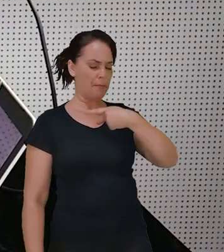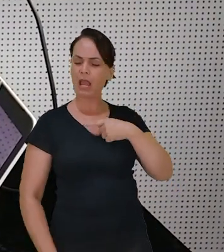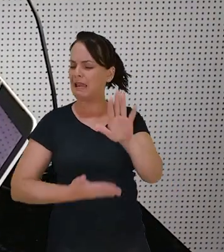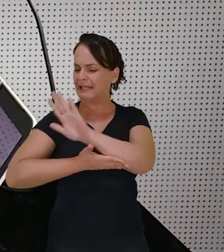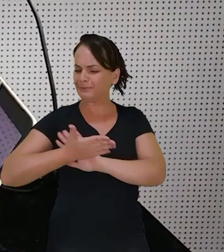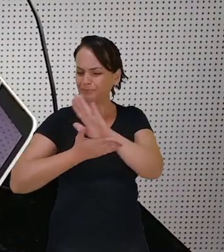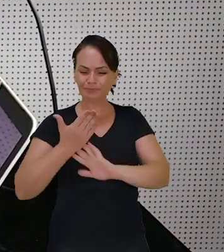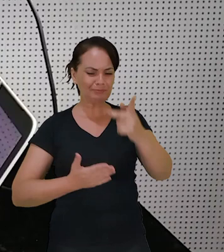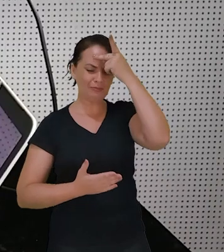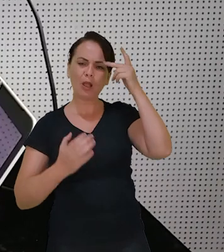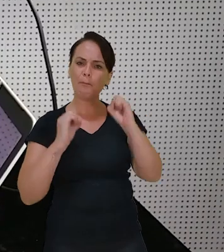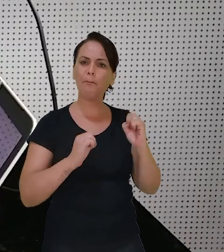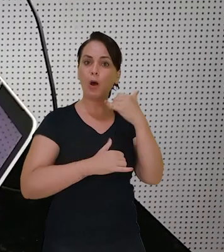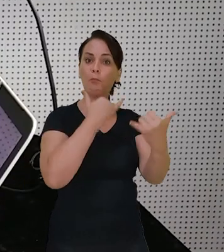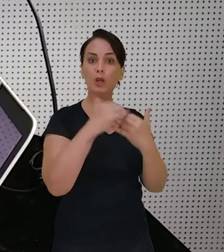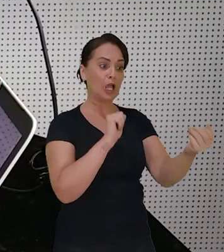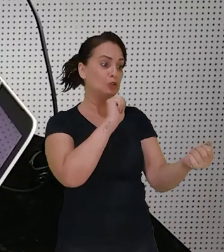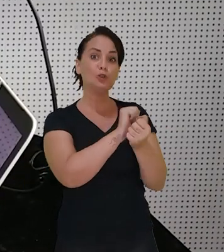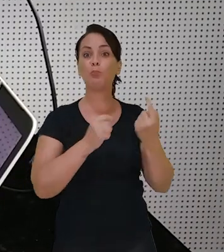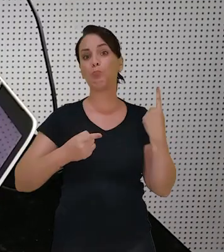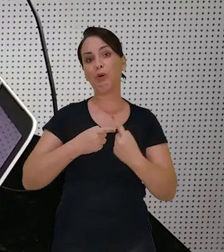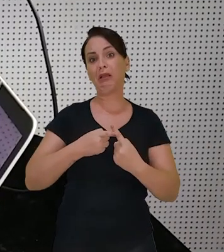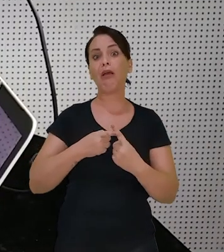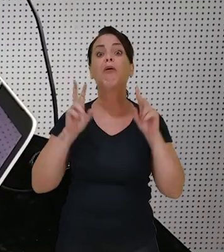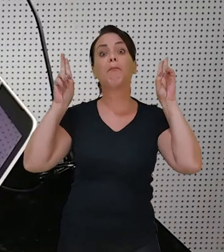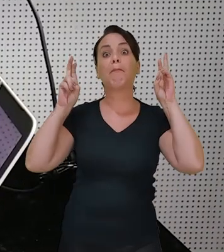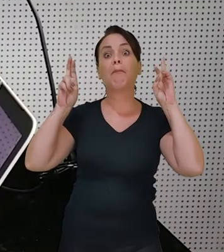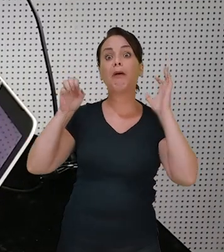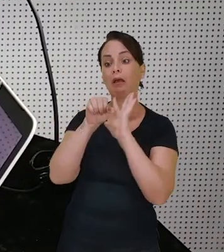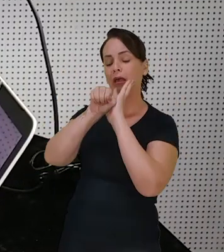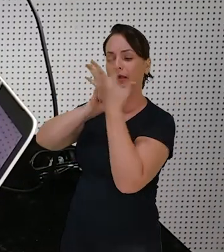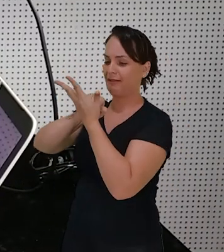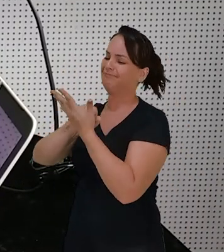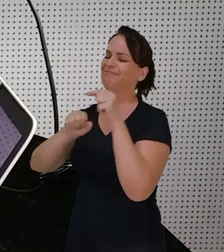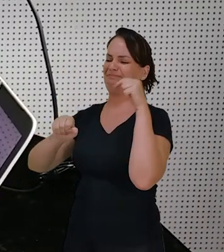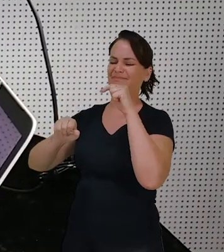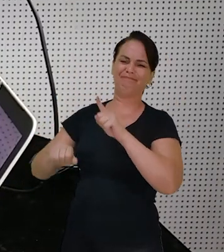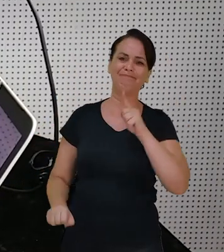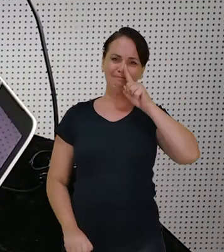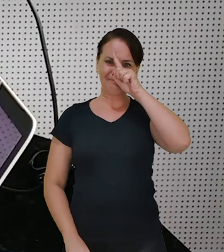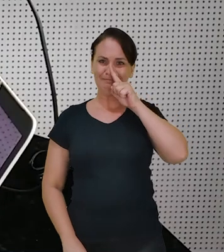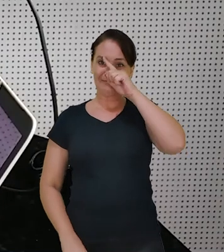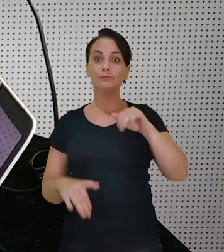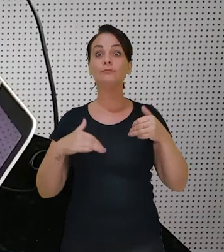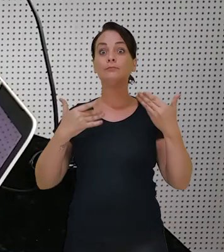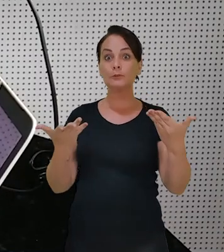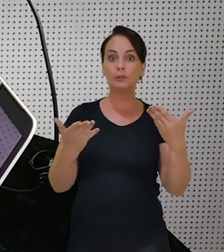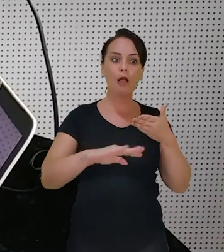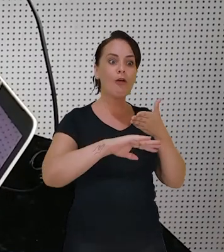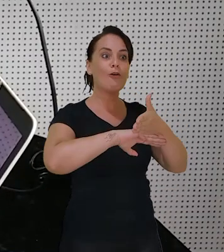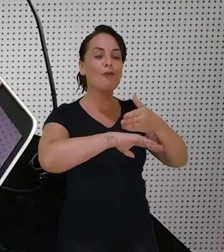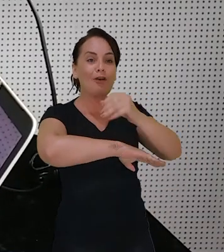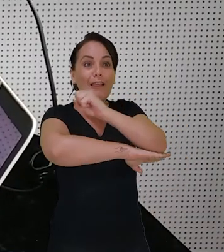pode brincar junto na pandemia, por causa do tal corona, que é muito perigoso. Então, fui até